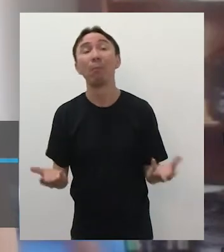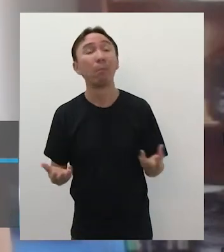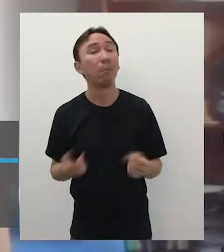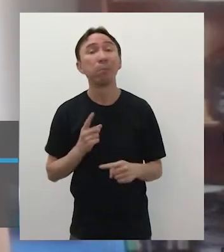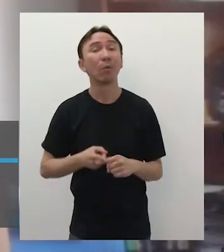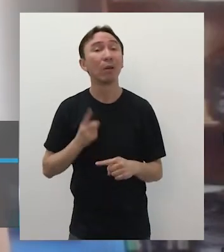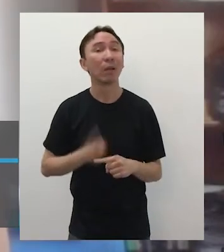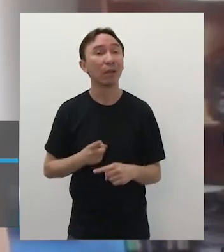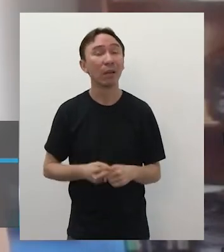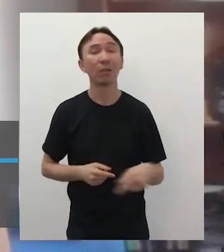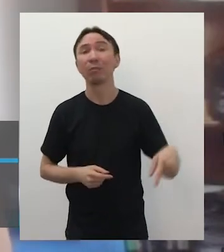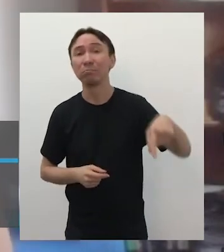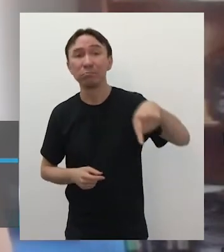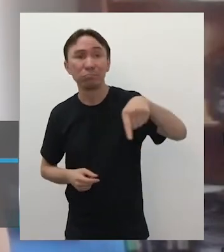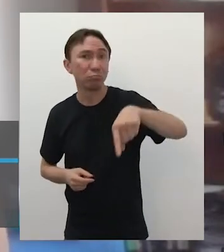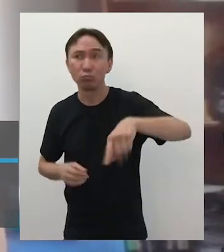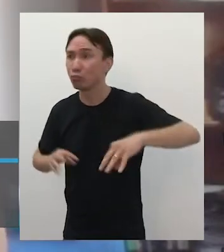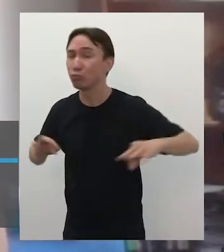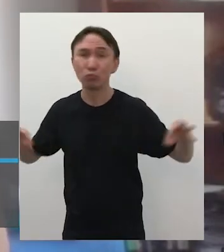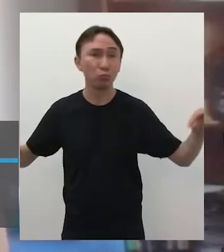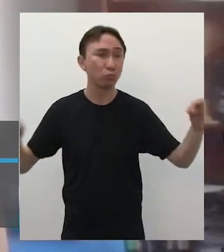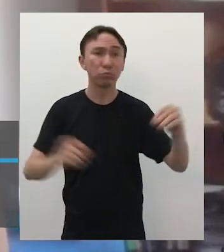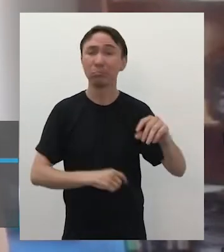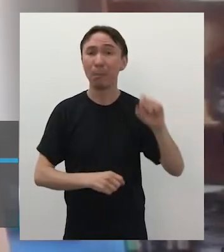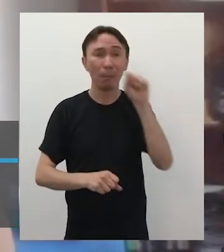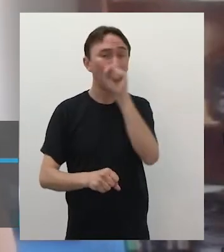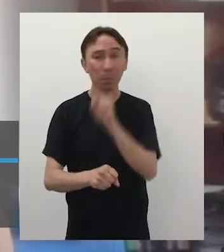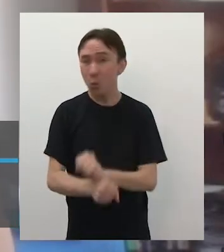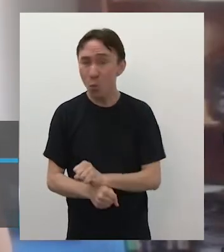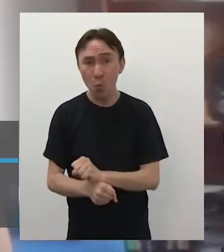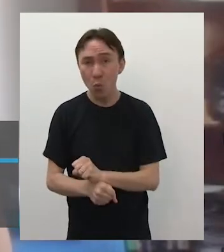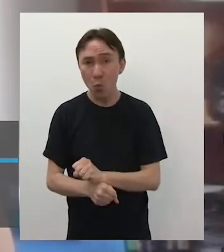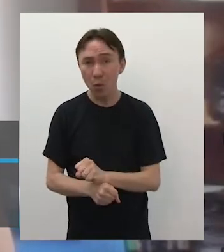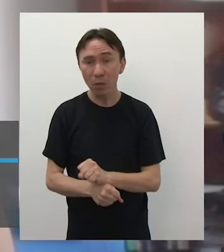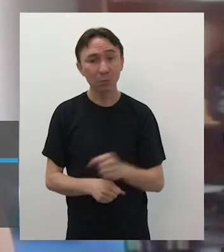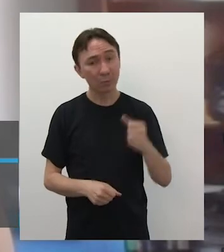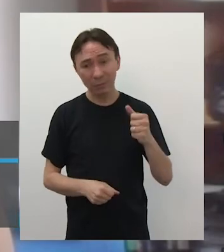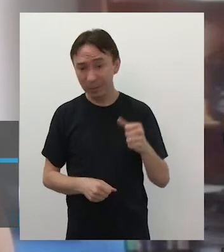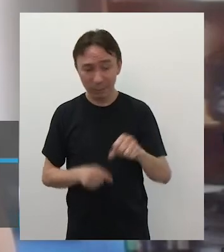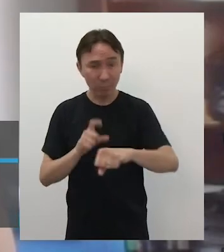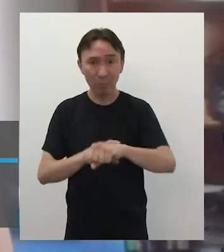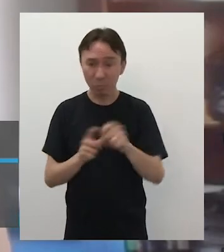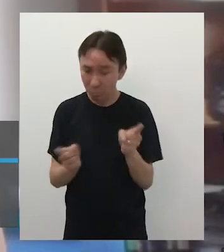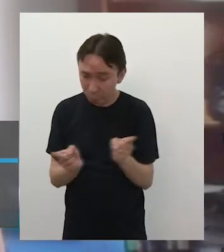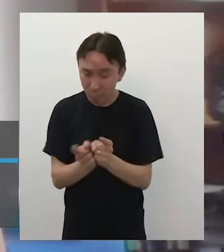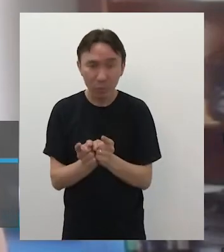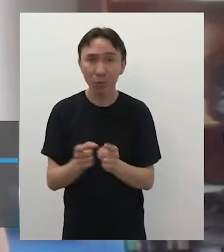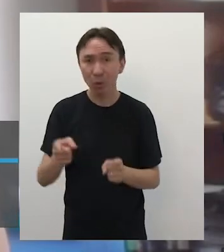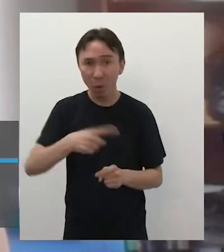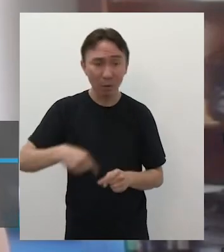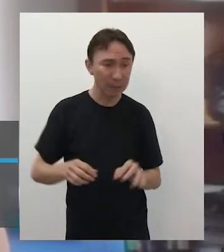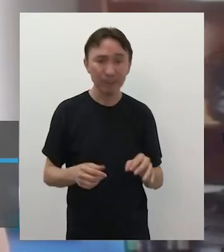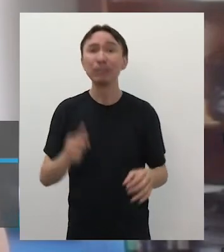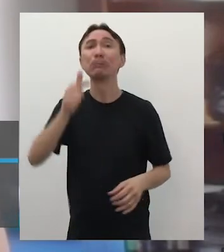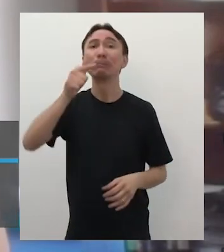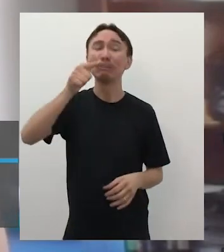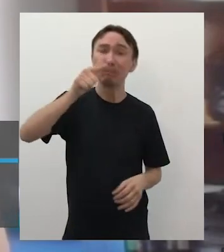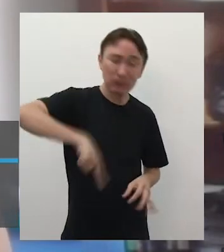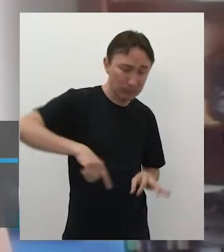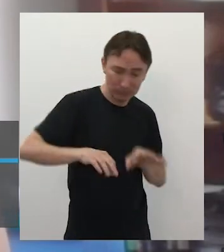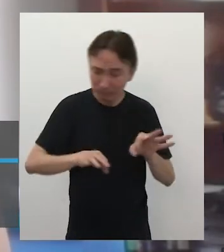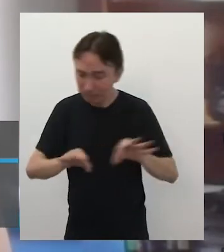fazer o teletrabalho, seja porque a partir de hoje eu tenho que gerenciar as coisas à distância, eu tenho que dar aula à distância,